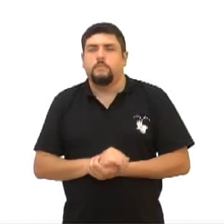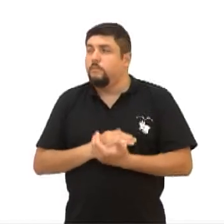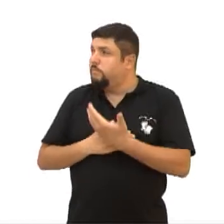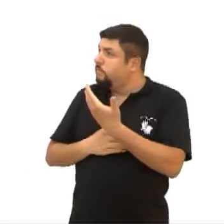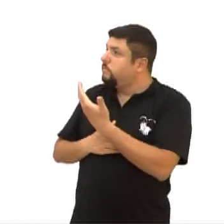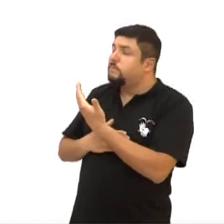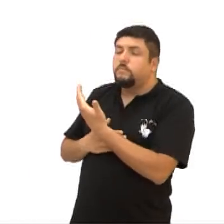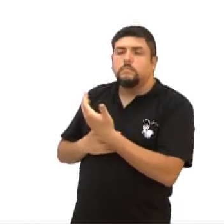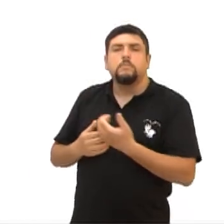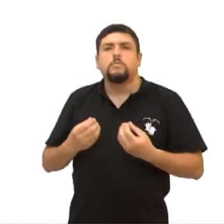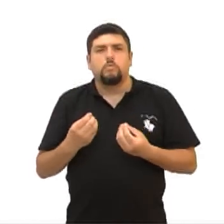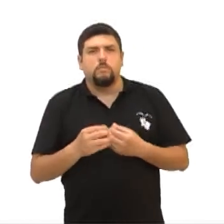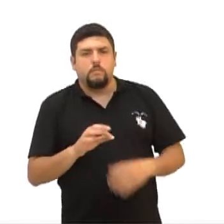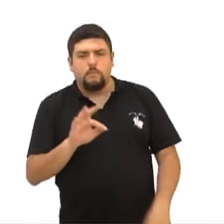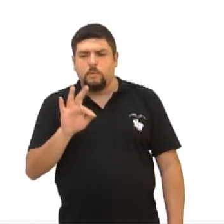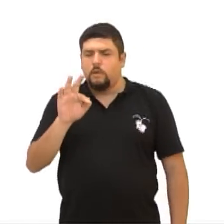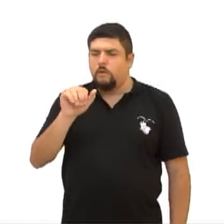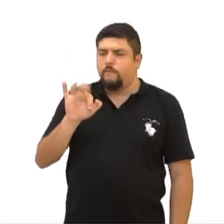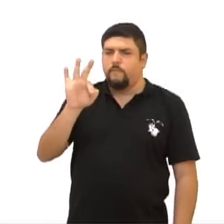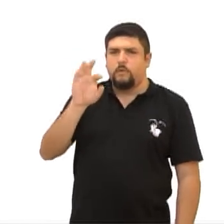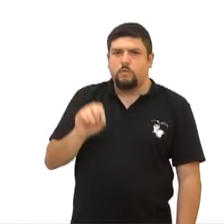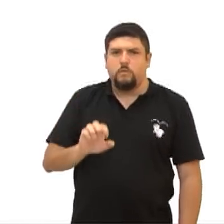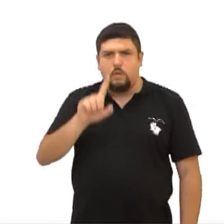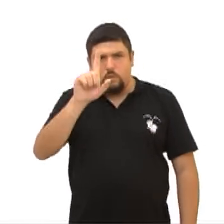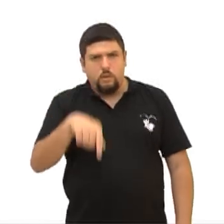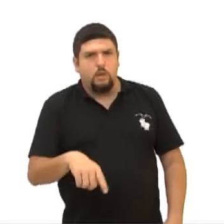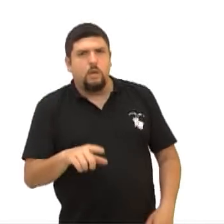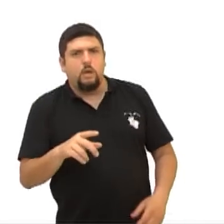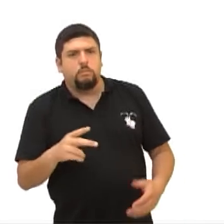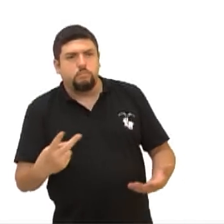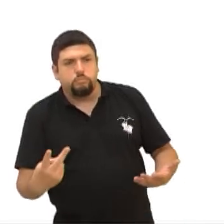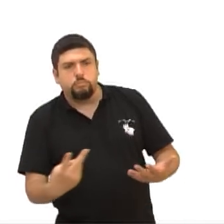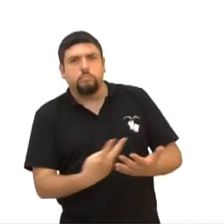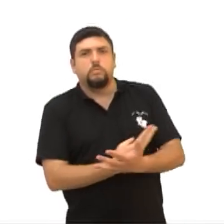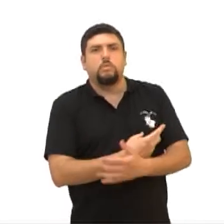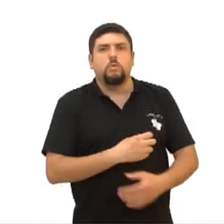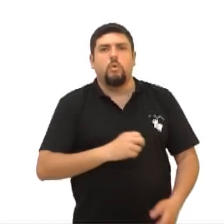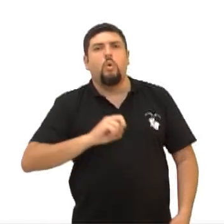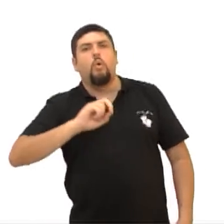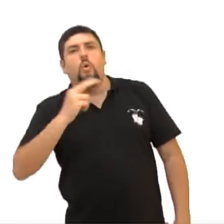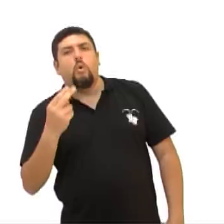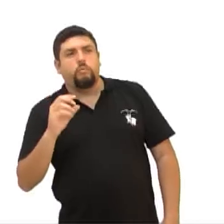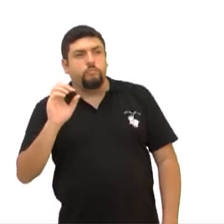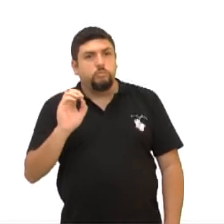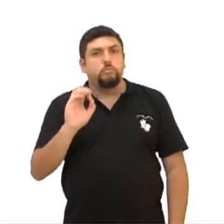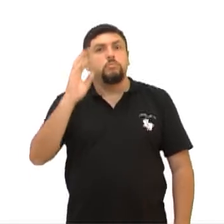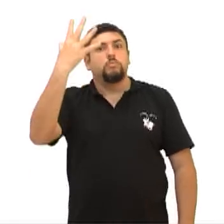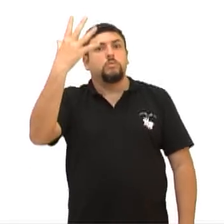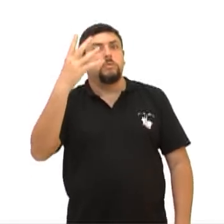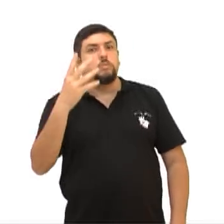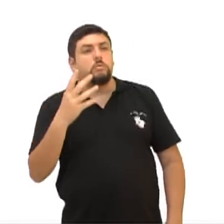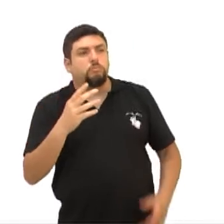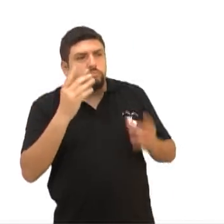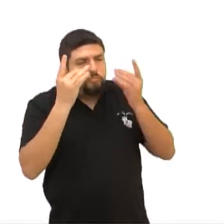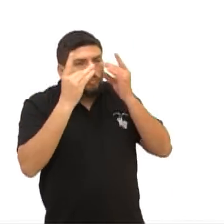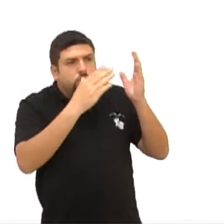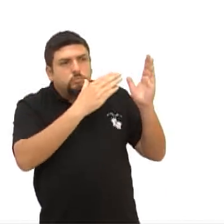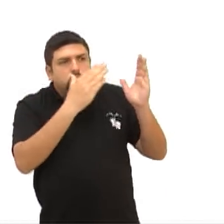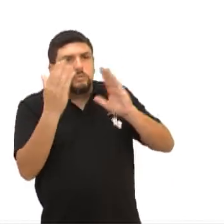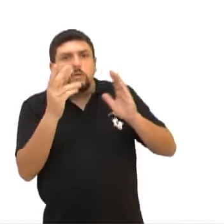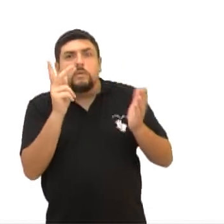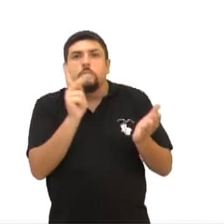Fato. Eventos ou acontecimentos que realmente aconteceram.